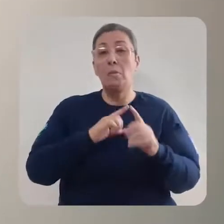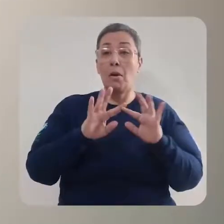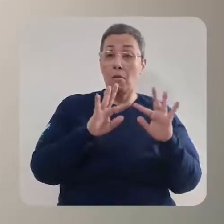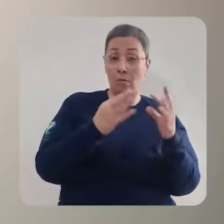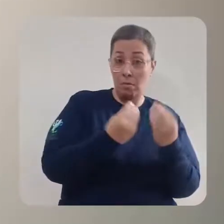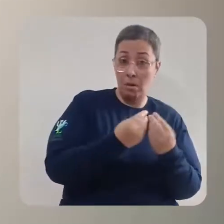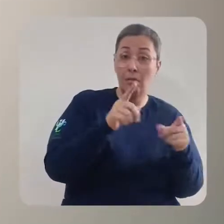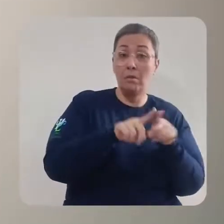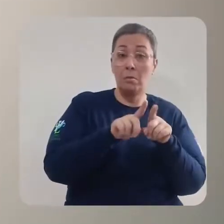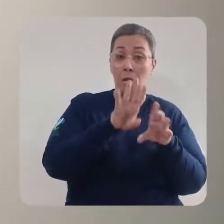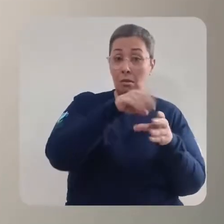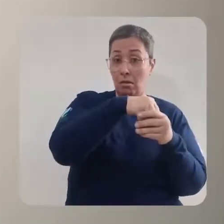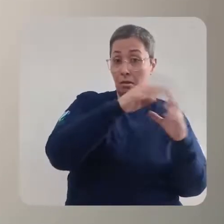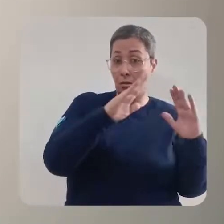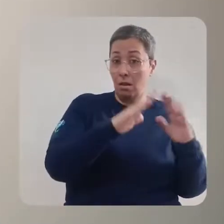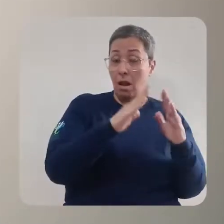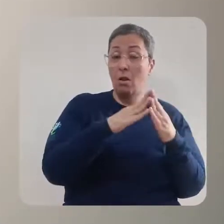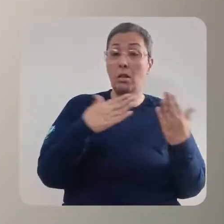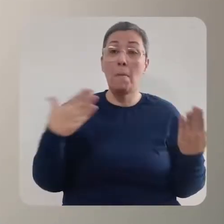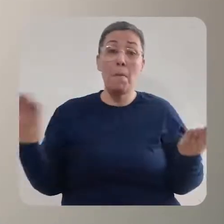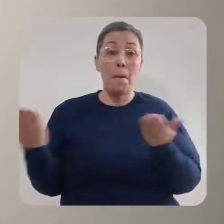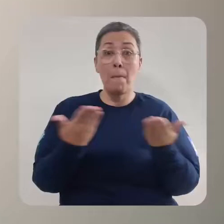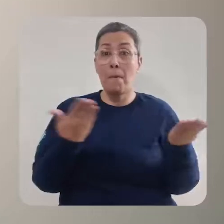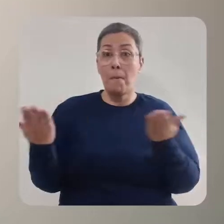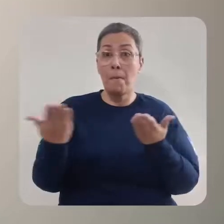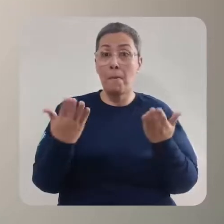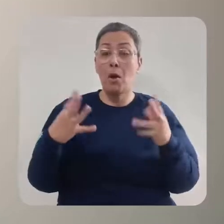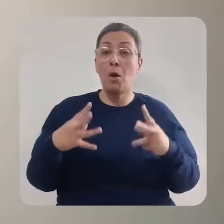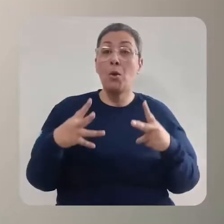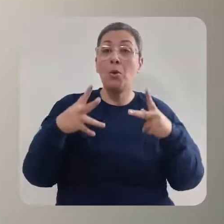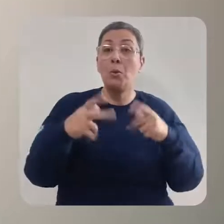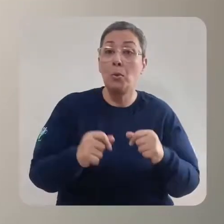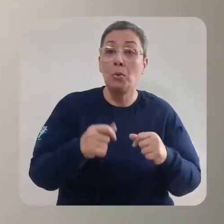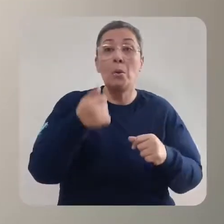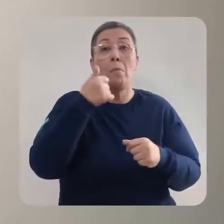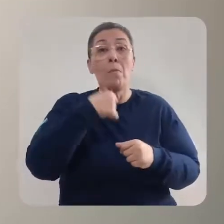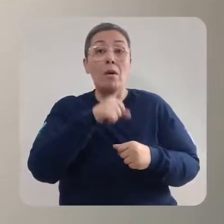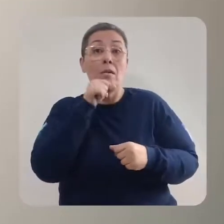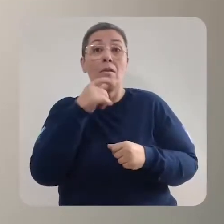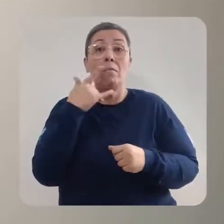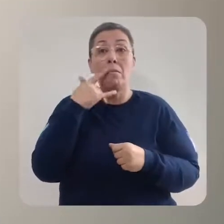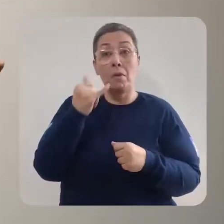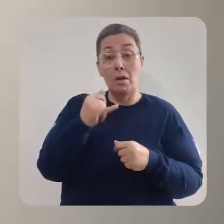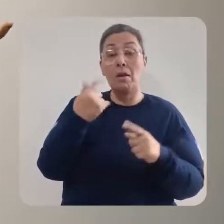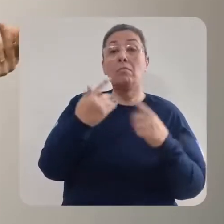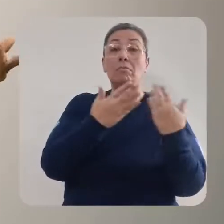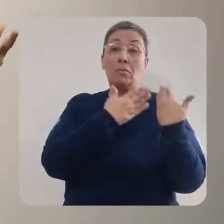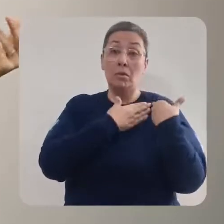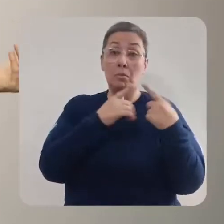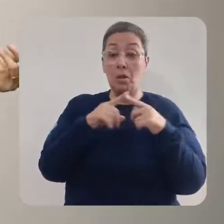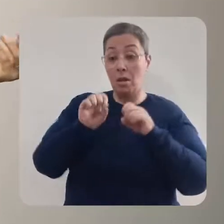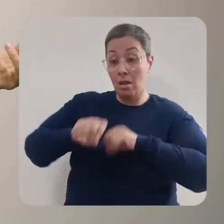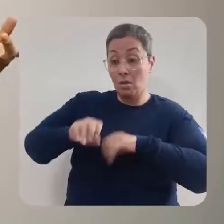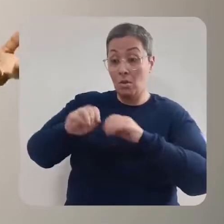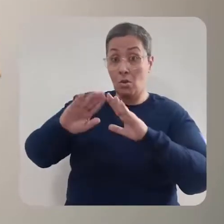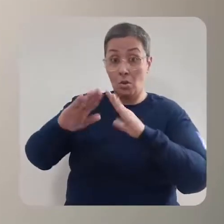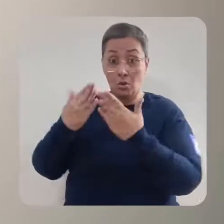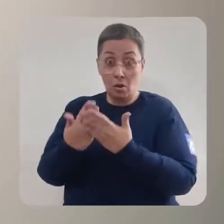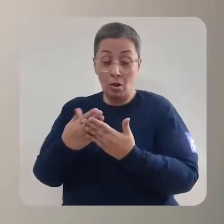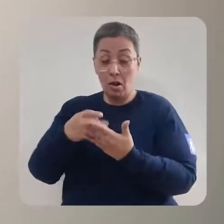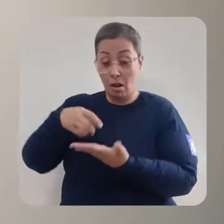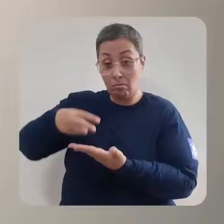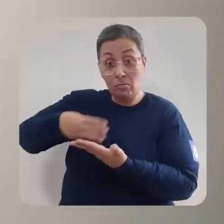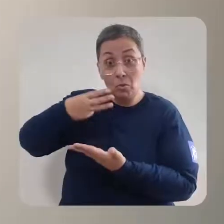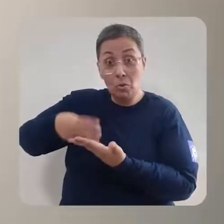a família também em casa, então é uma conversa com todos, inclusive com os pais. Por quê? Eu estou lá na escola ensinando a criança a comer